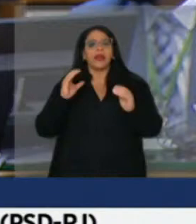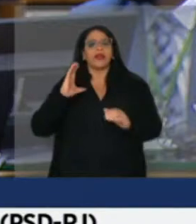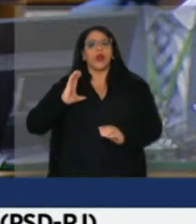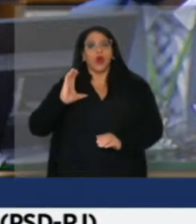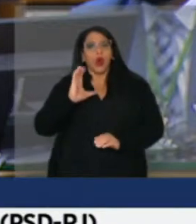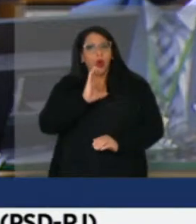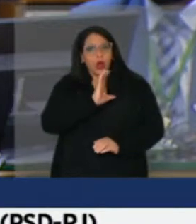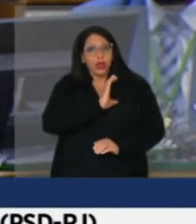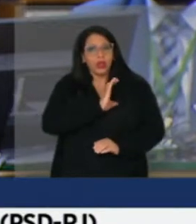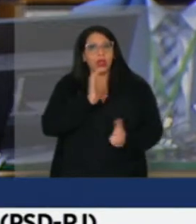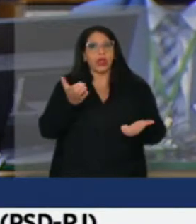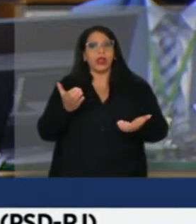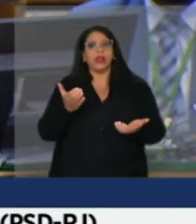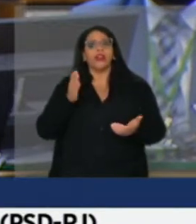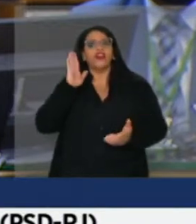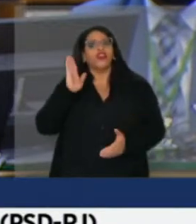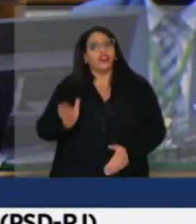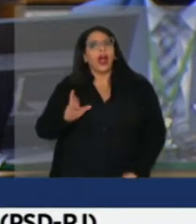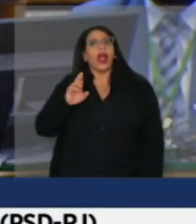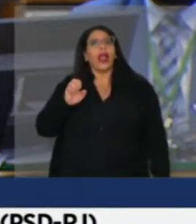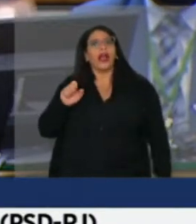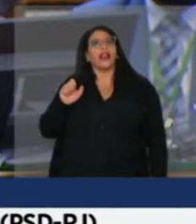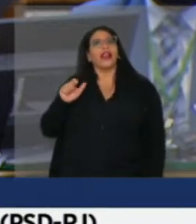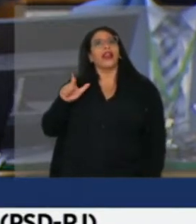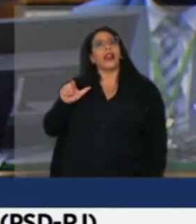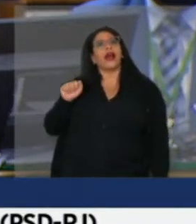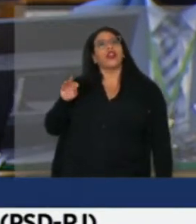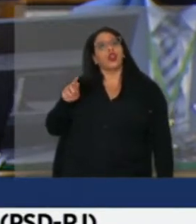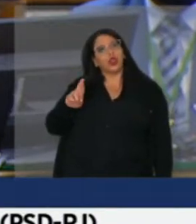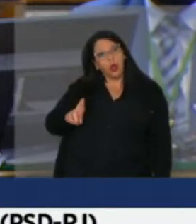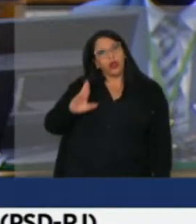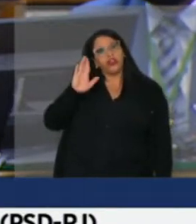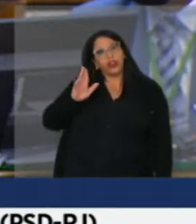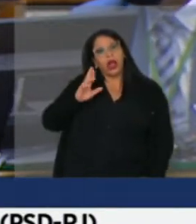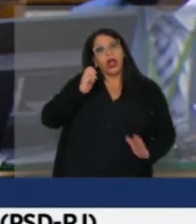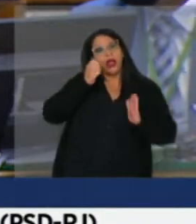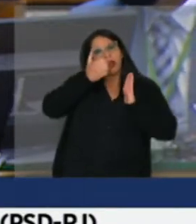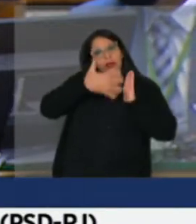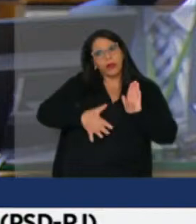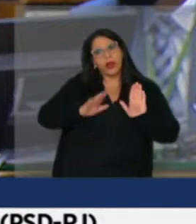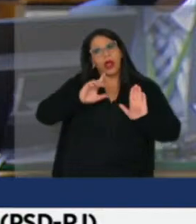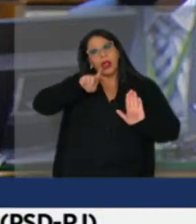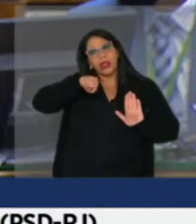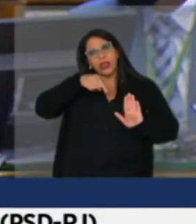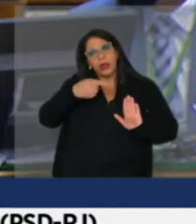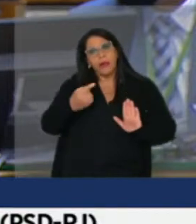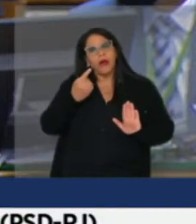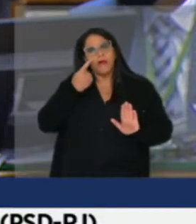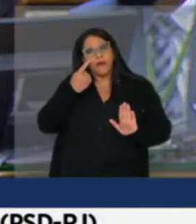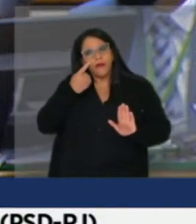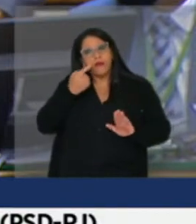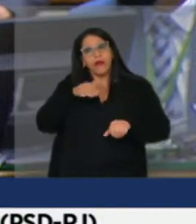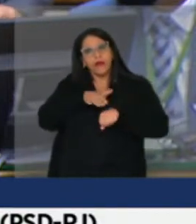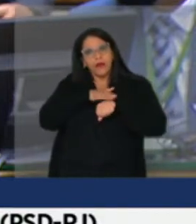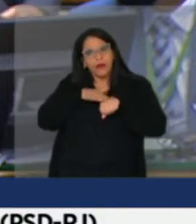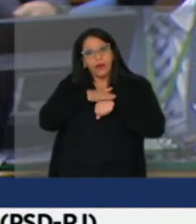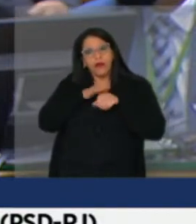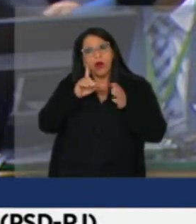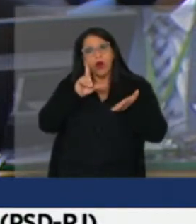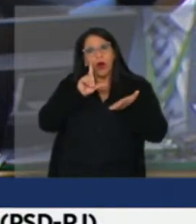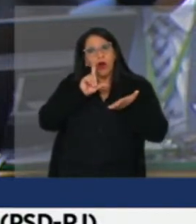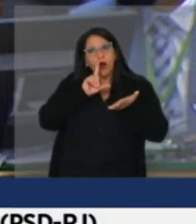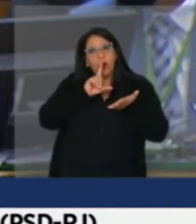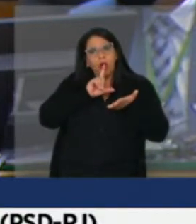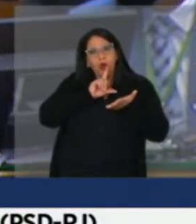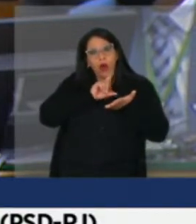ao relator e, com todo prazer, após a sessão, nós podemos sentar e você vai ver que nada disso se conduz. Eu vou ler aqui o artigo 13 do Código de